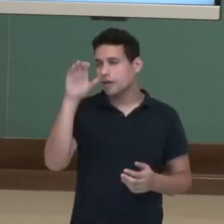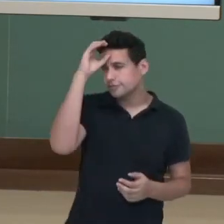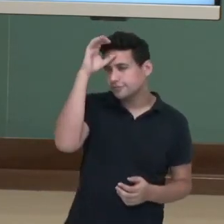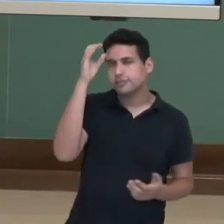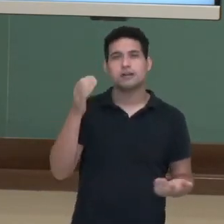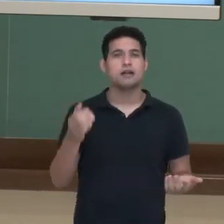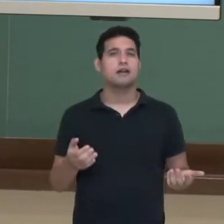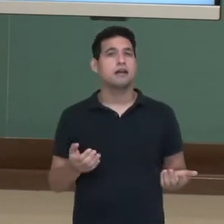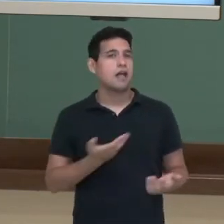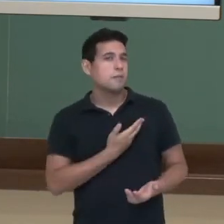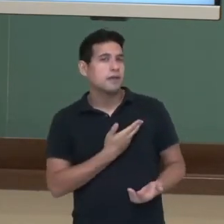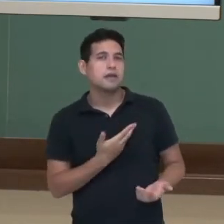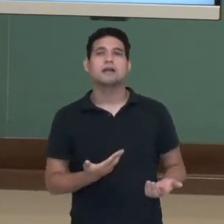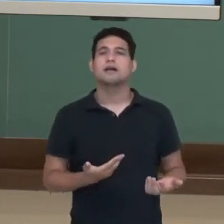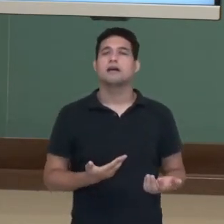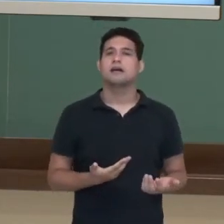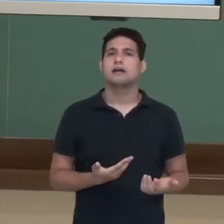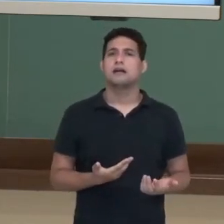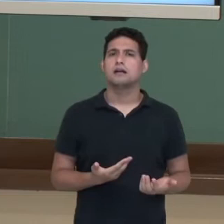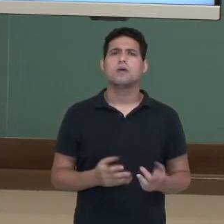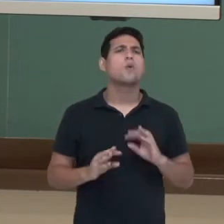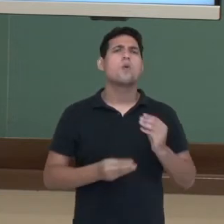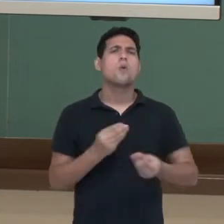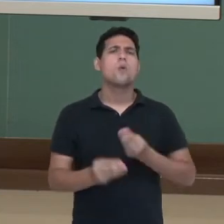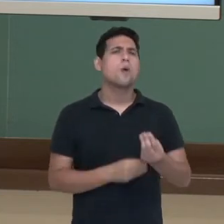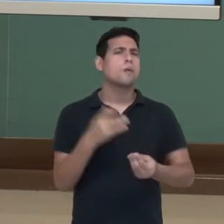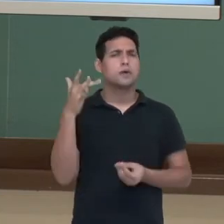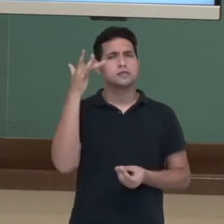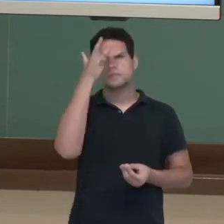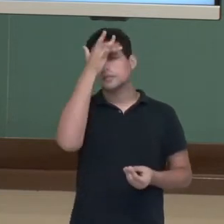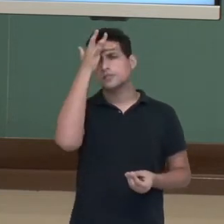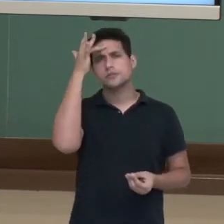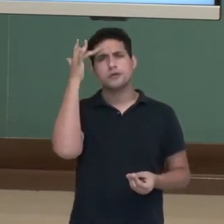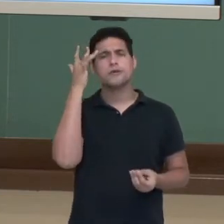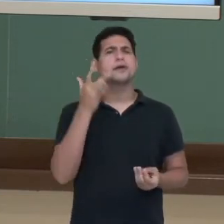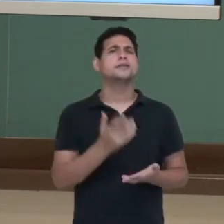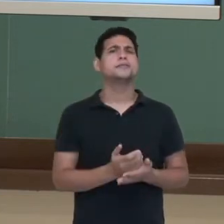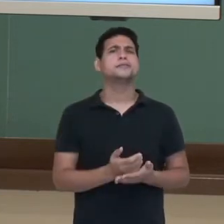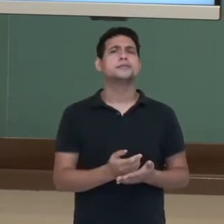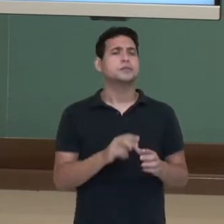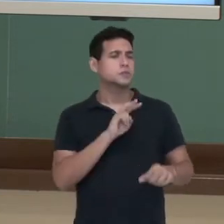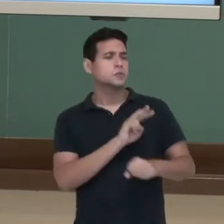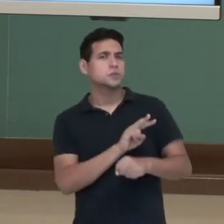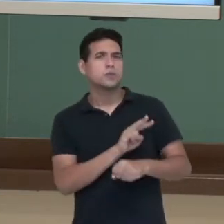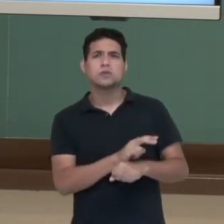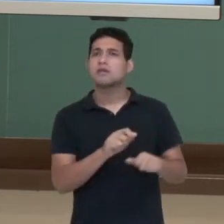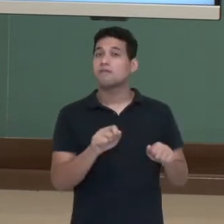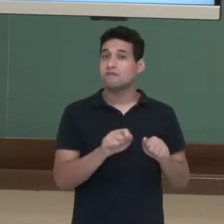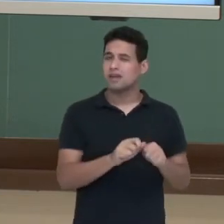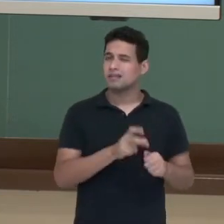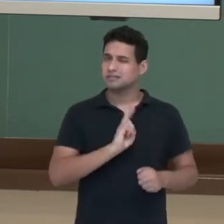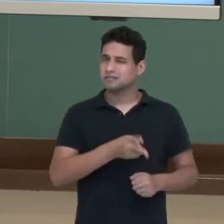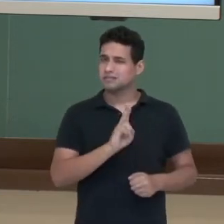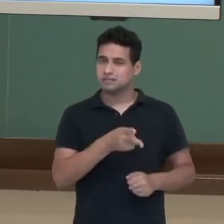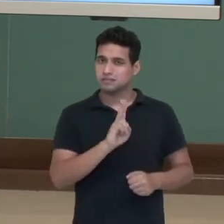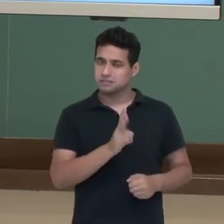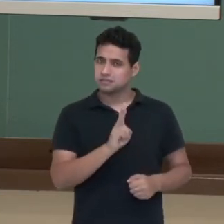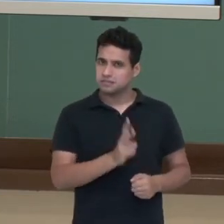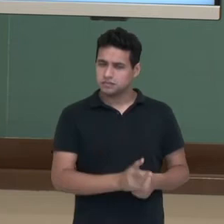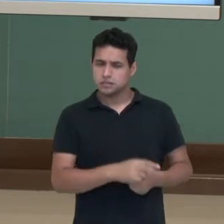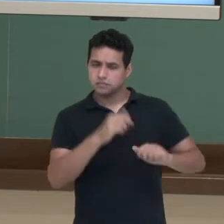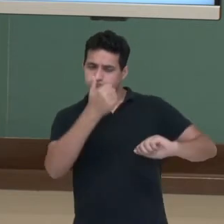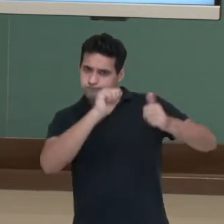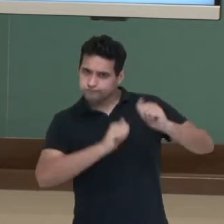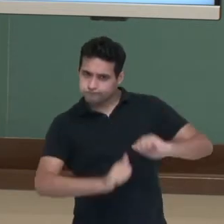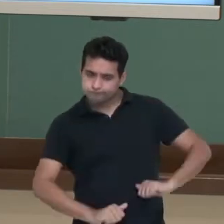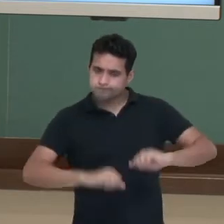tia, amigas? Como que as pessoas se cuidam, fazem exames periodicamente, fazem